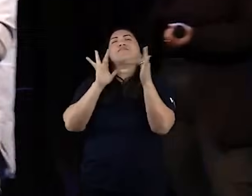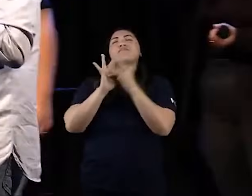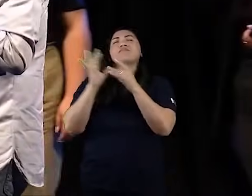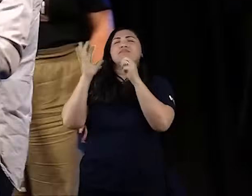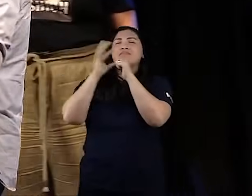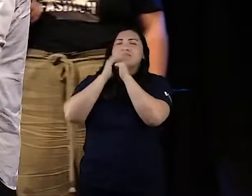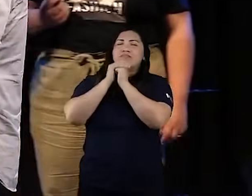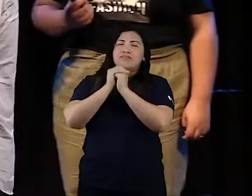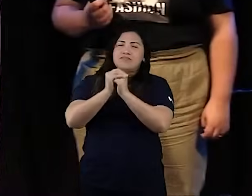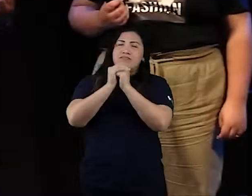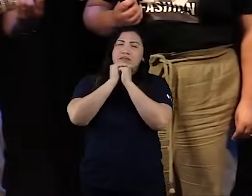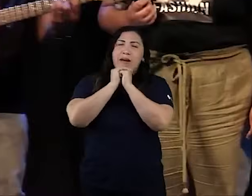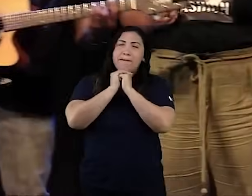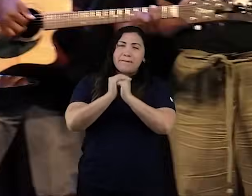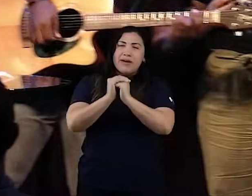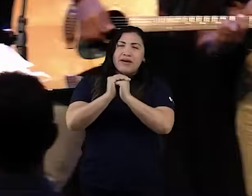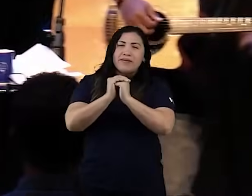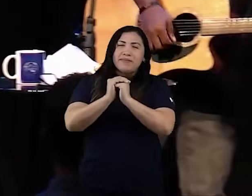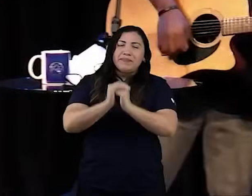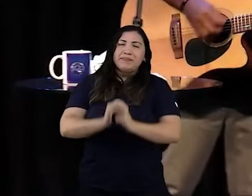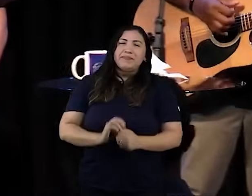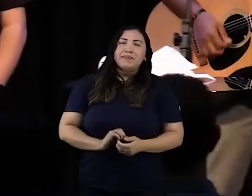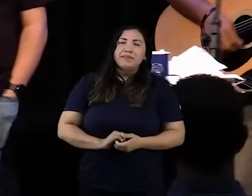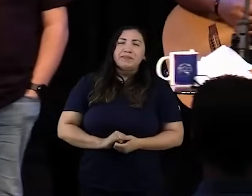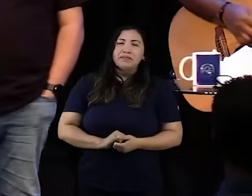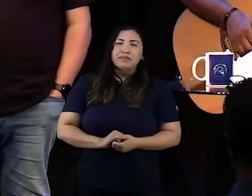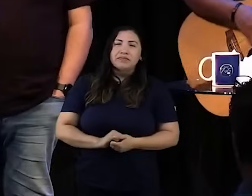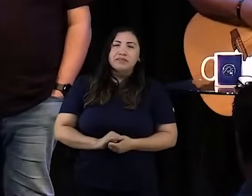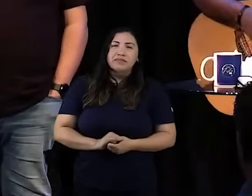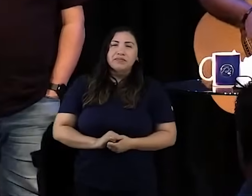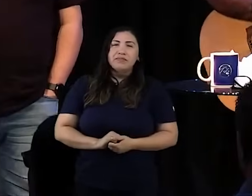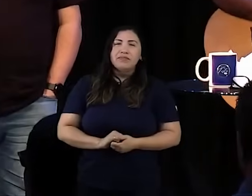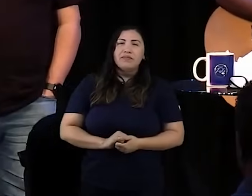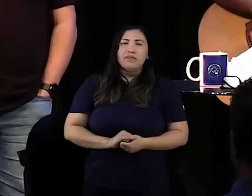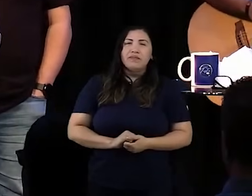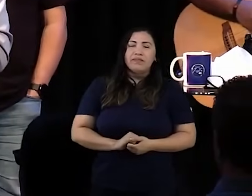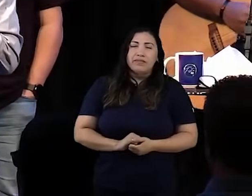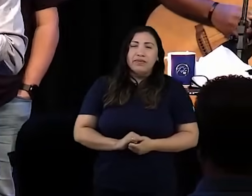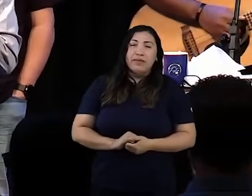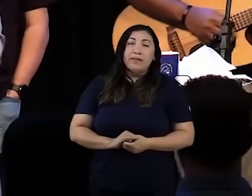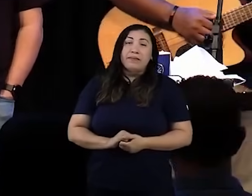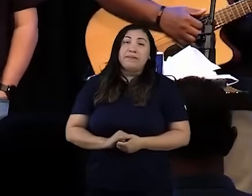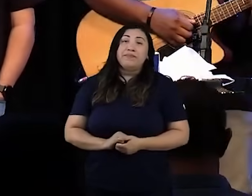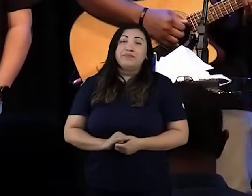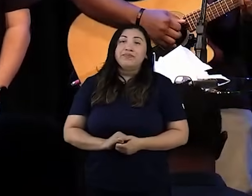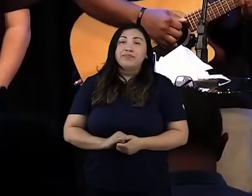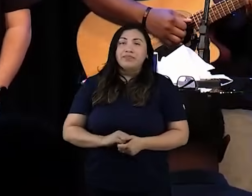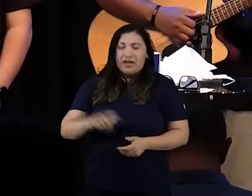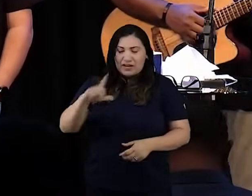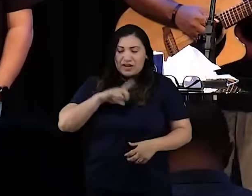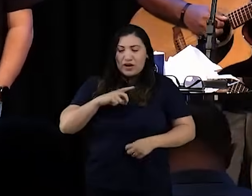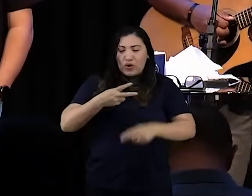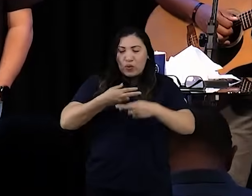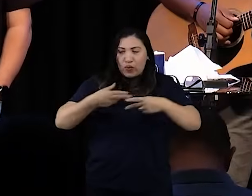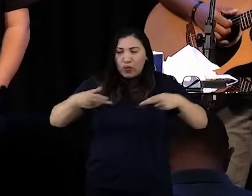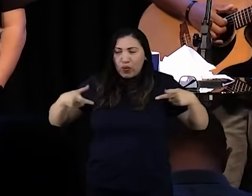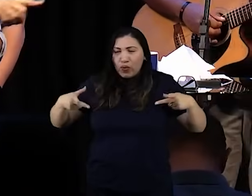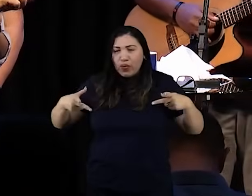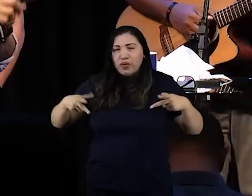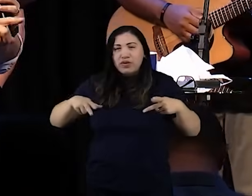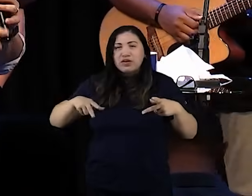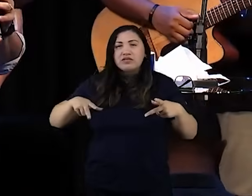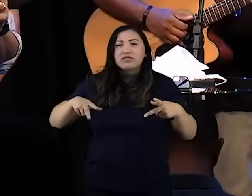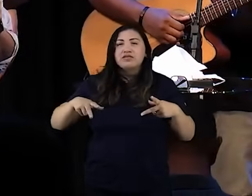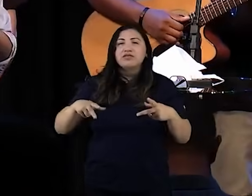amém diz Amém talvez você vai ter que pegar coisas objetos de